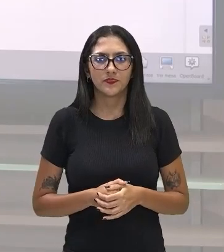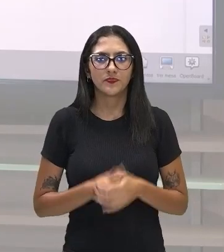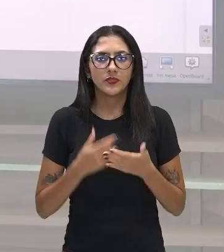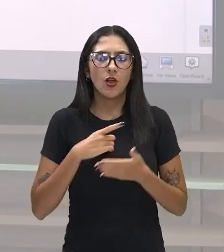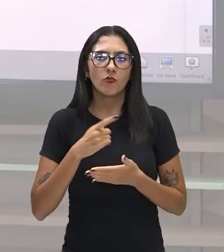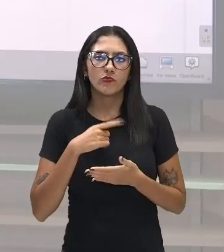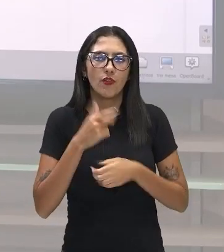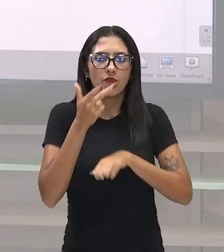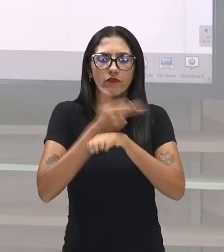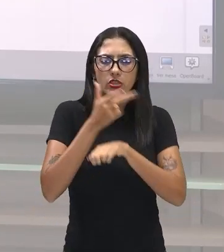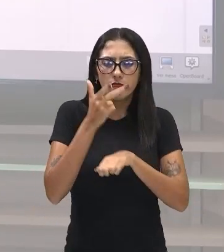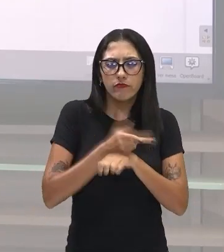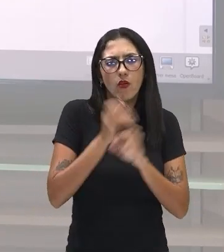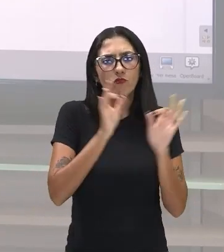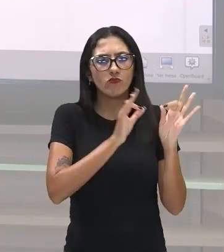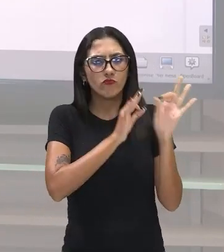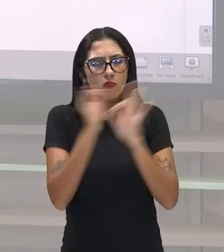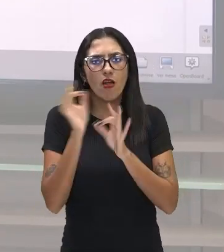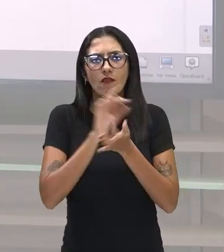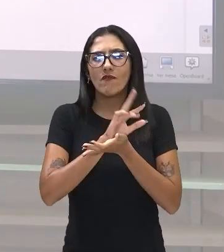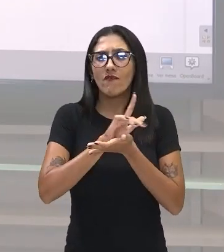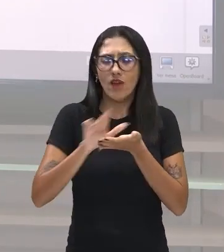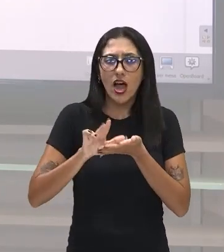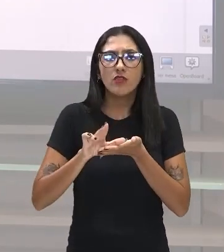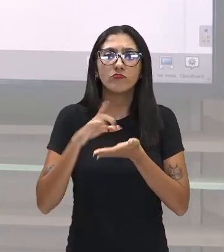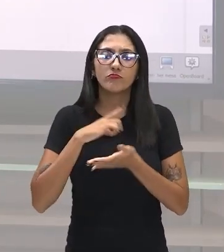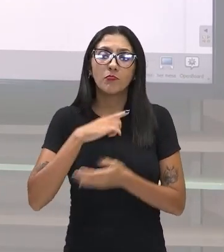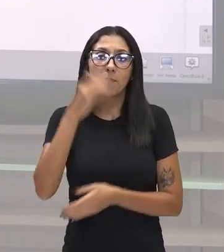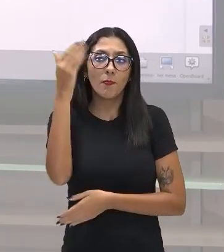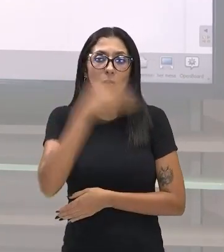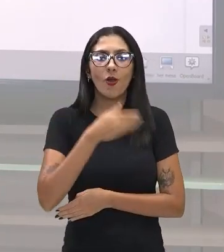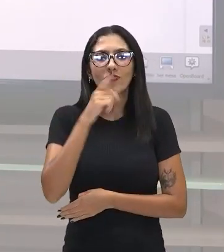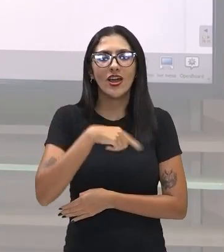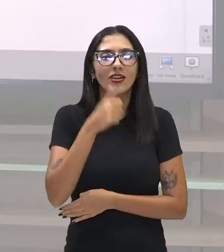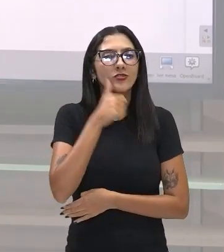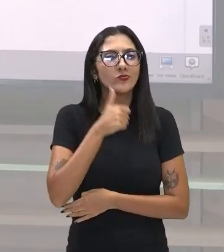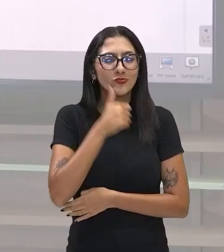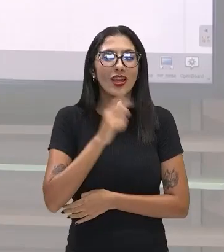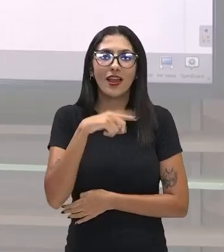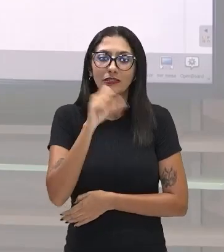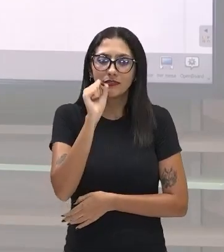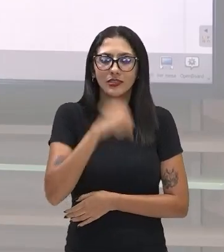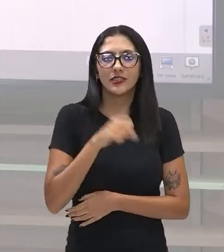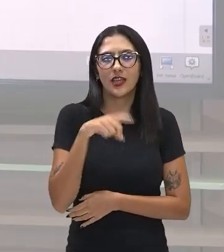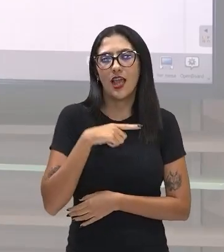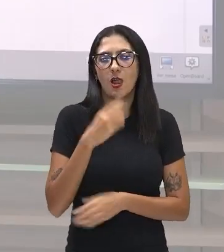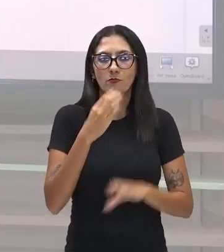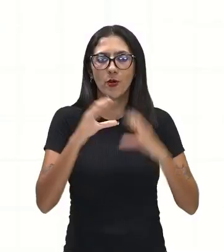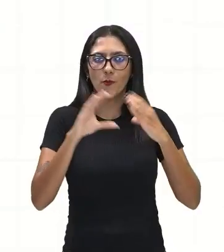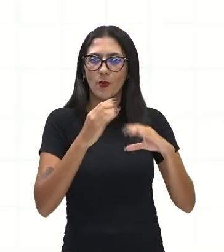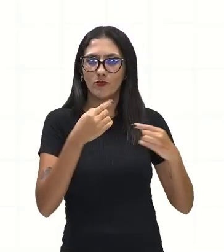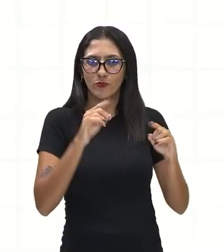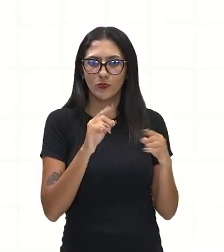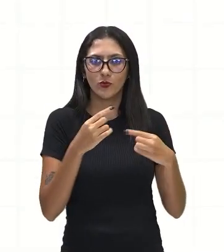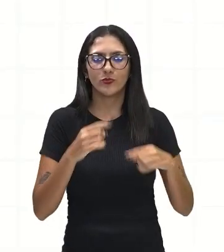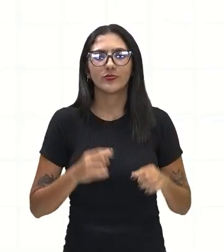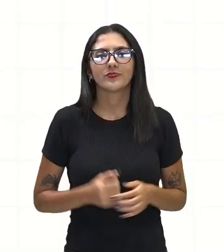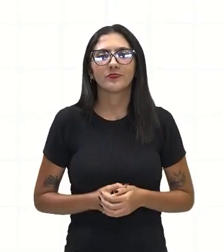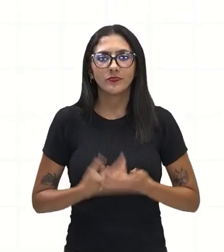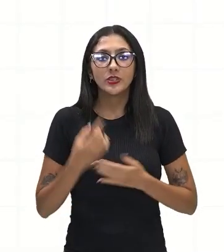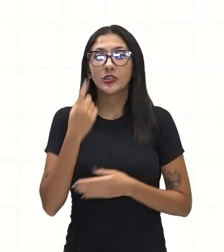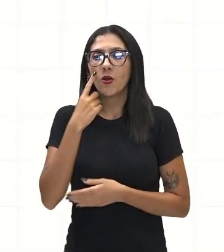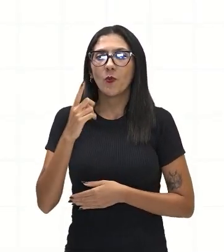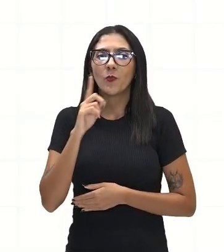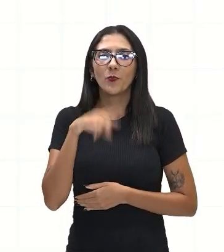vídeos para provar que Marília Mendonça era uma cantora brasileira de sucesso. Então, aqui eu tenho fato,